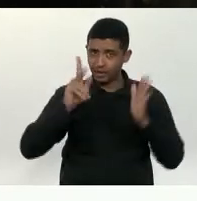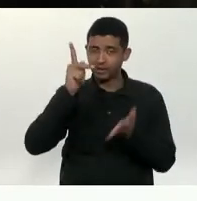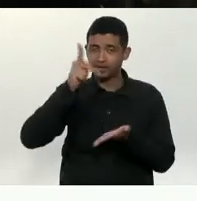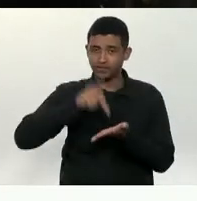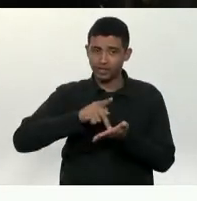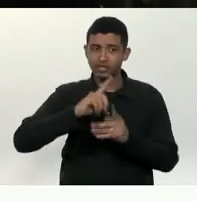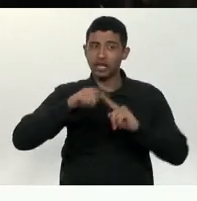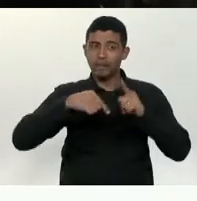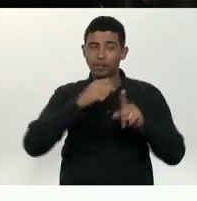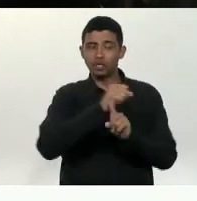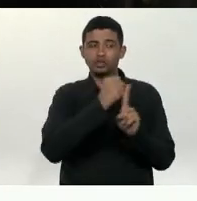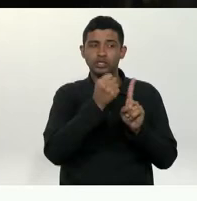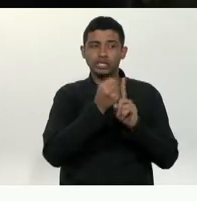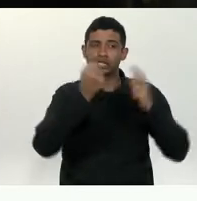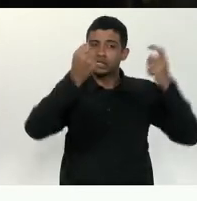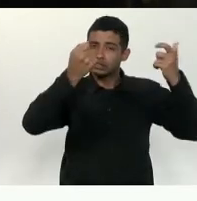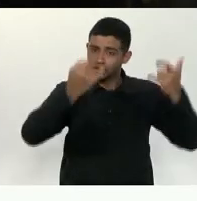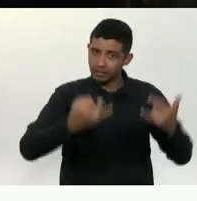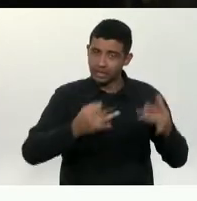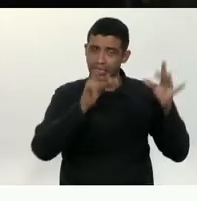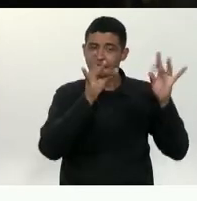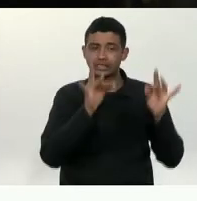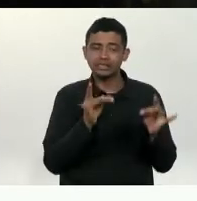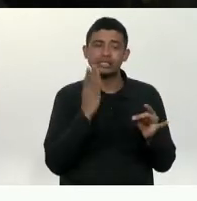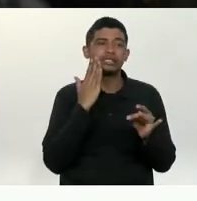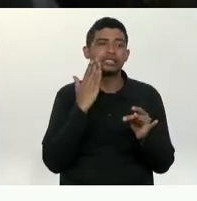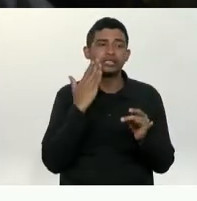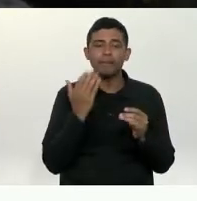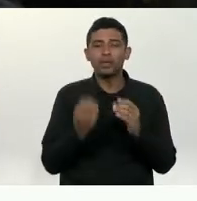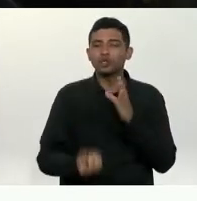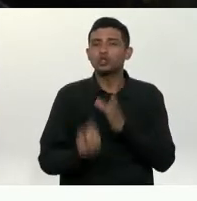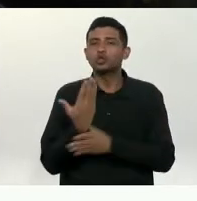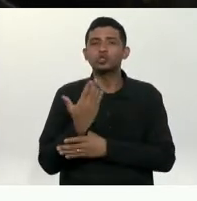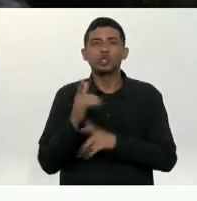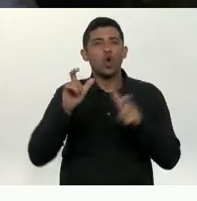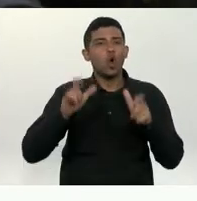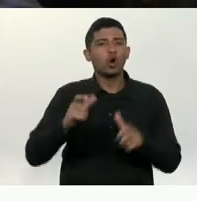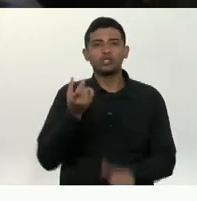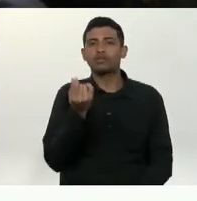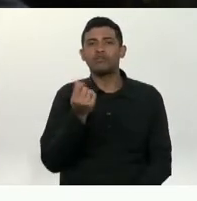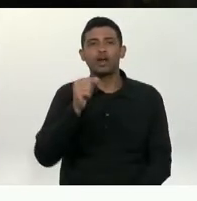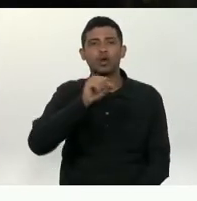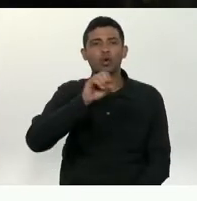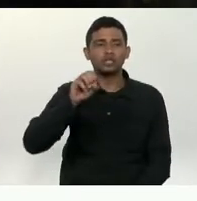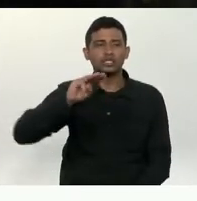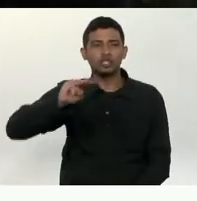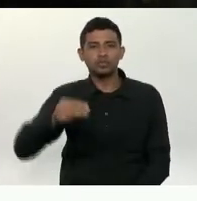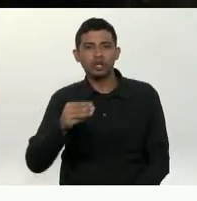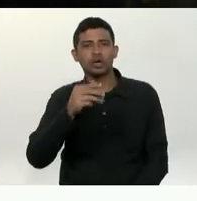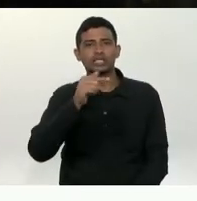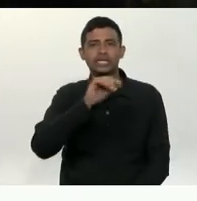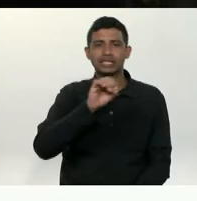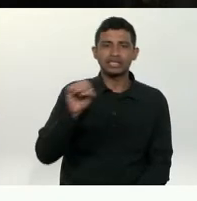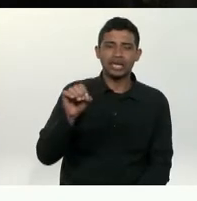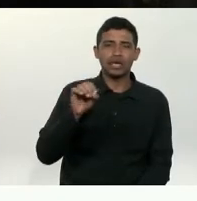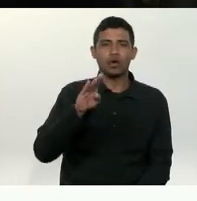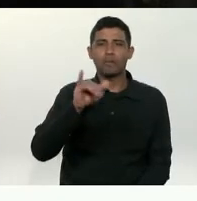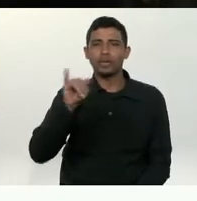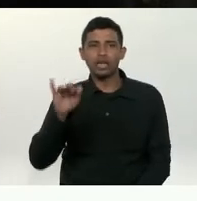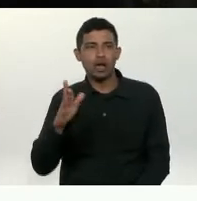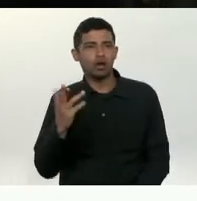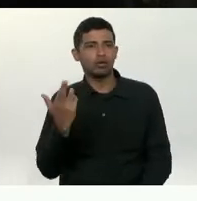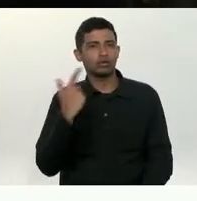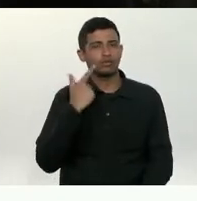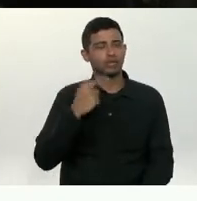conta à sociedade e saber efetivamente de onde surgiu, ou seja, 800 milhões, 1 bilhão, 600, 700. Essa é uma responsabilidade